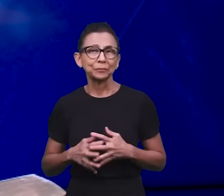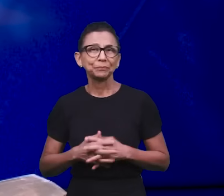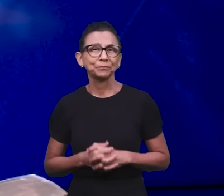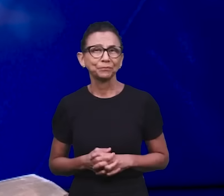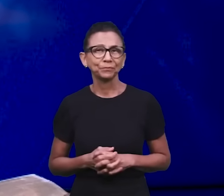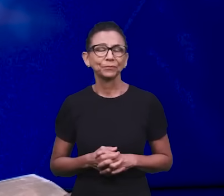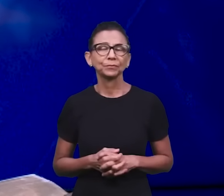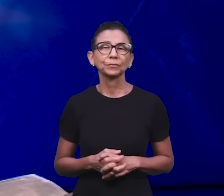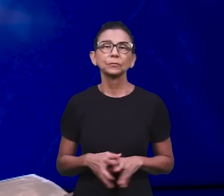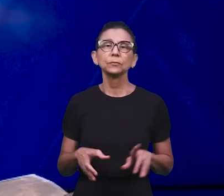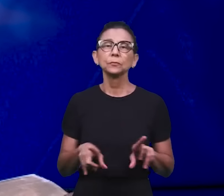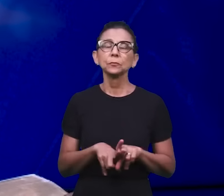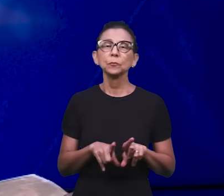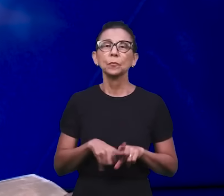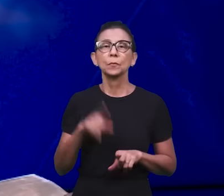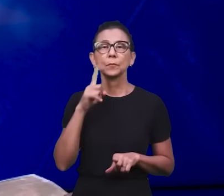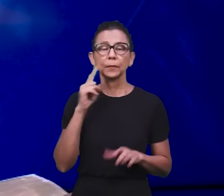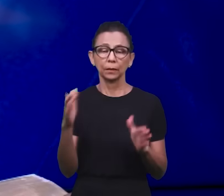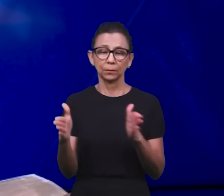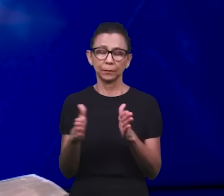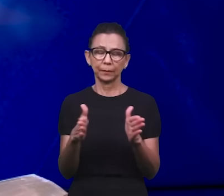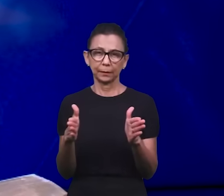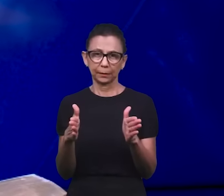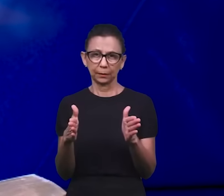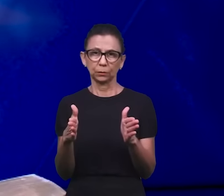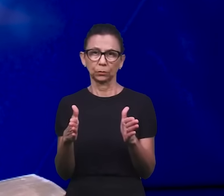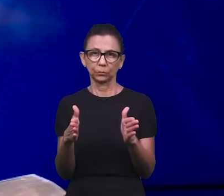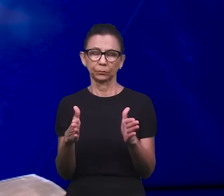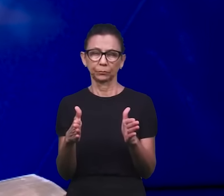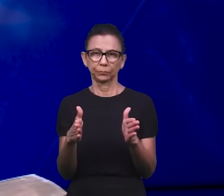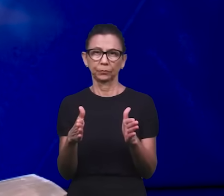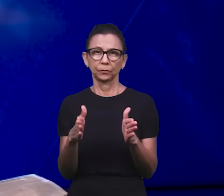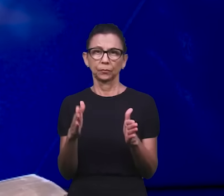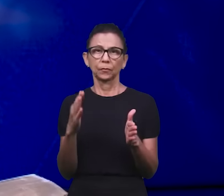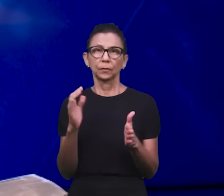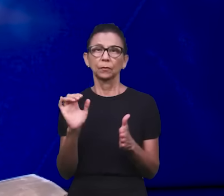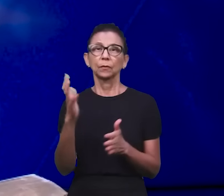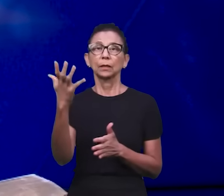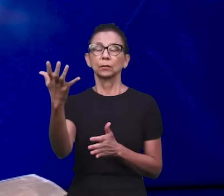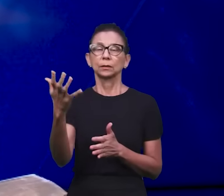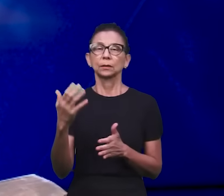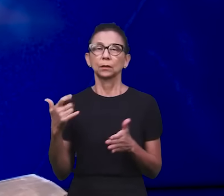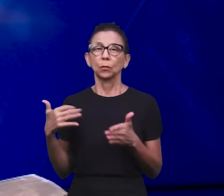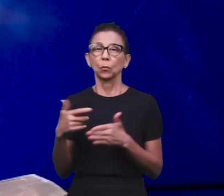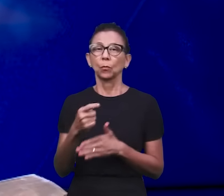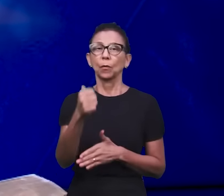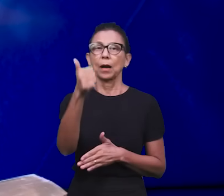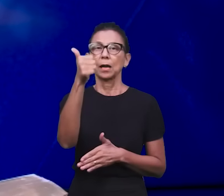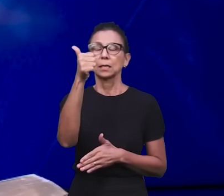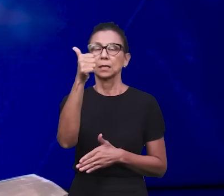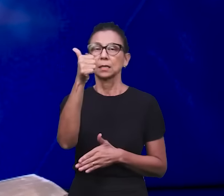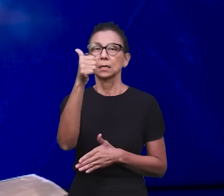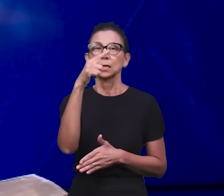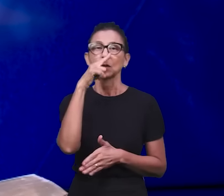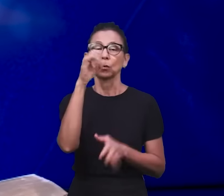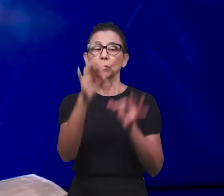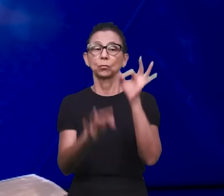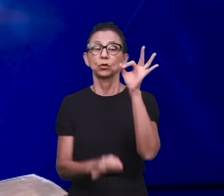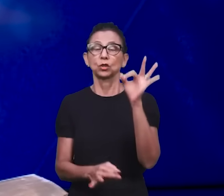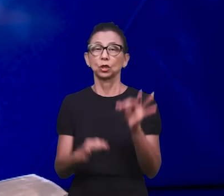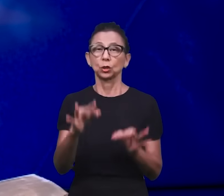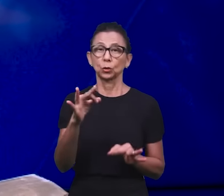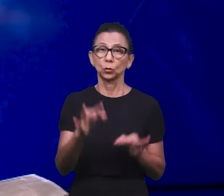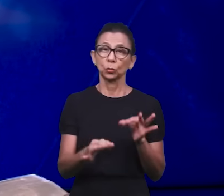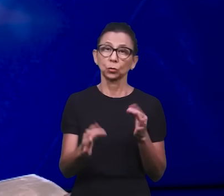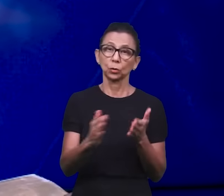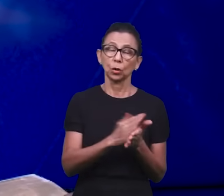as expectativas desse tempo. Primeiro, um grande juízo se aproxima do mundo. Alguns chamam